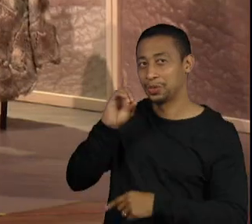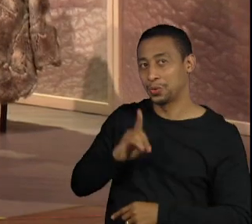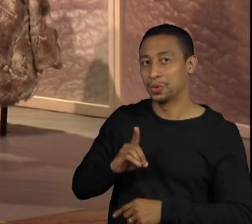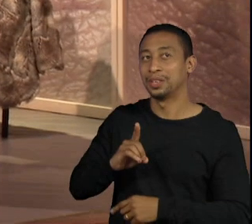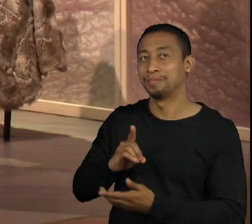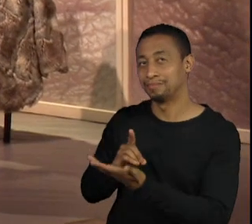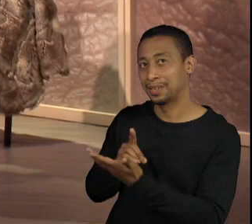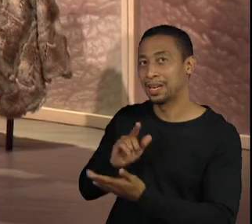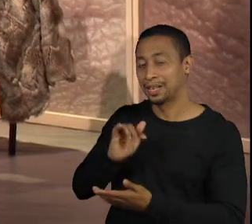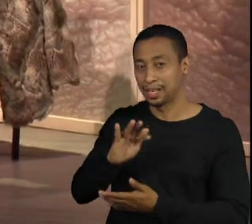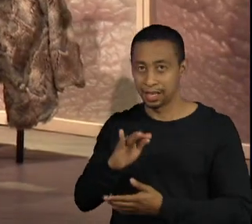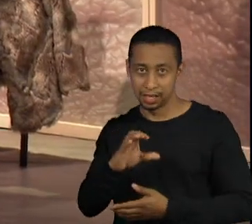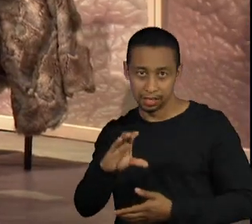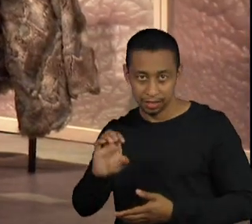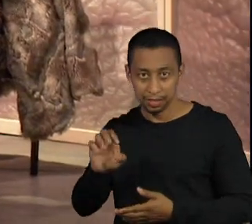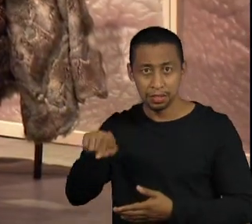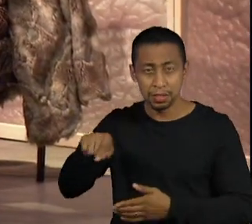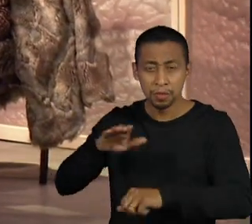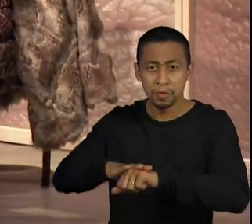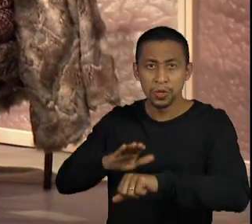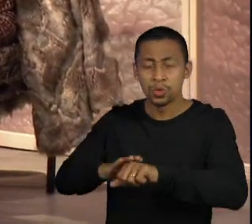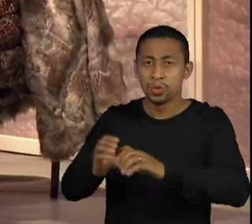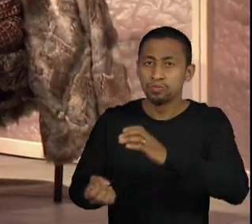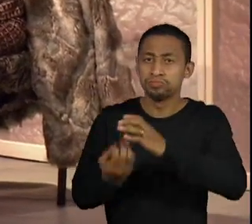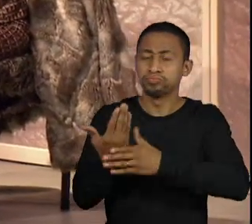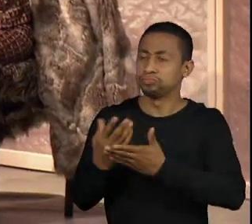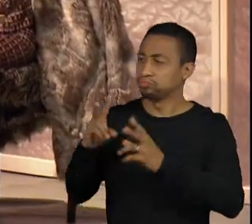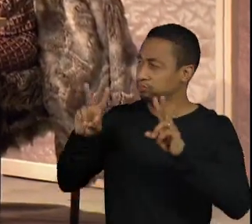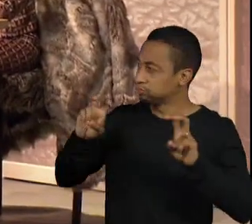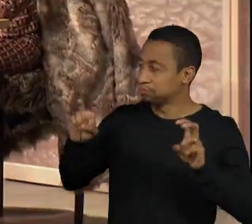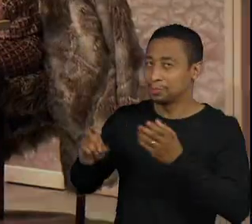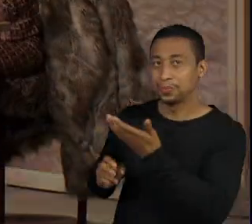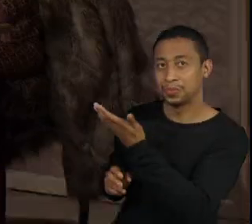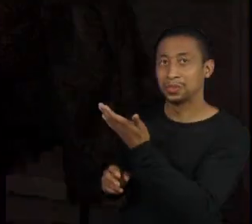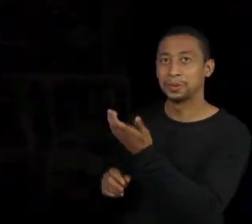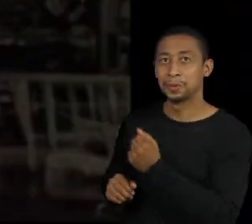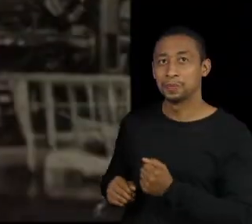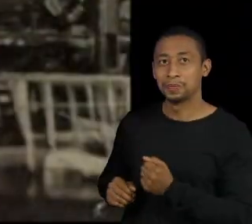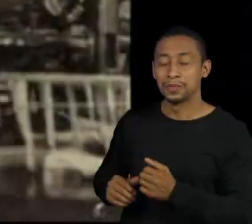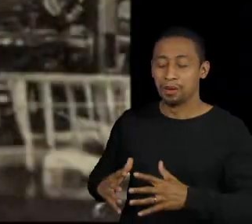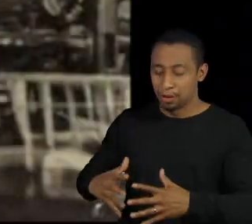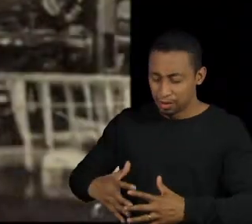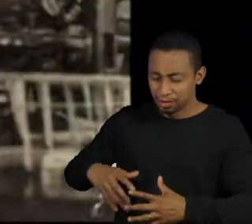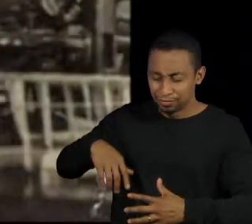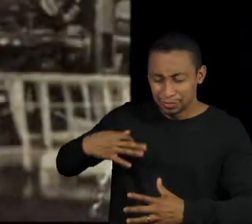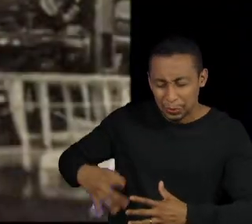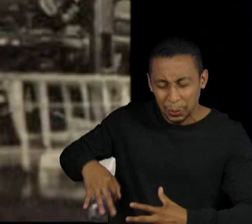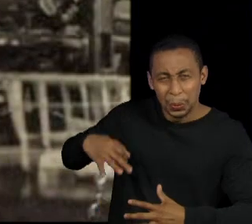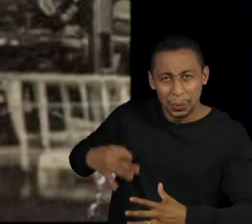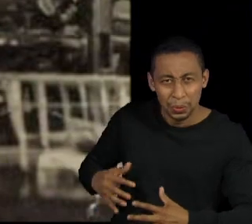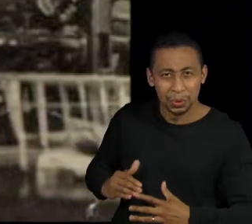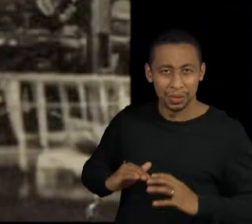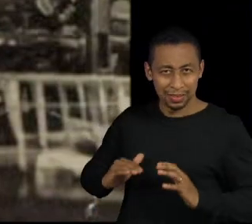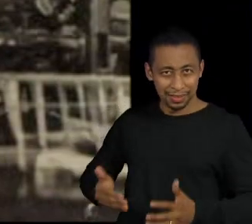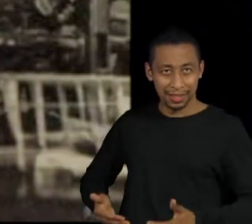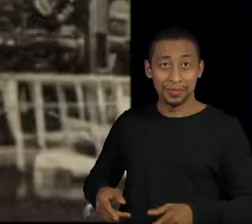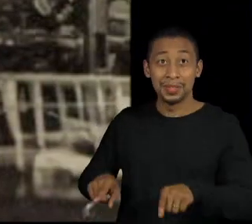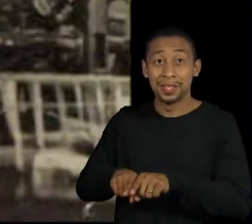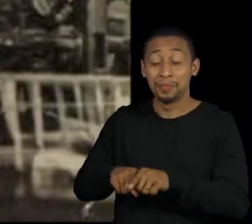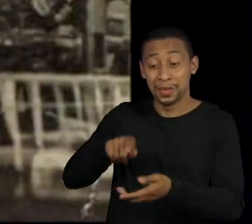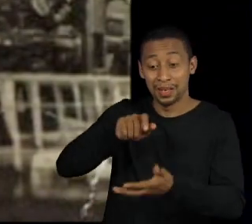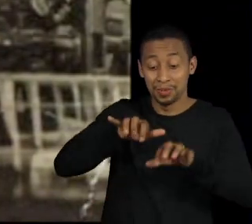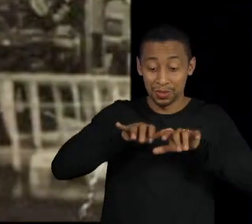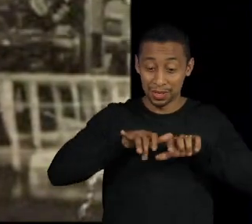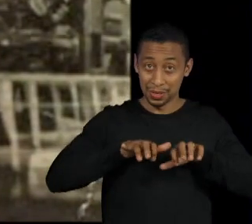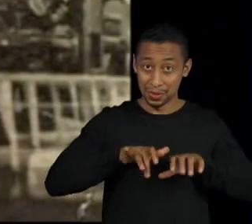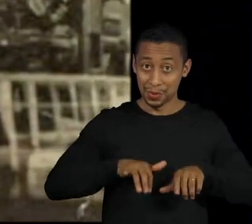Passot, nasceu o sucesso Contrações. Conversou com o Estevam? Sim. E dos contos do escritor Murilo Rubião,